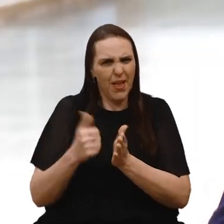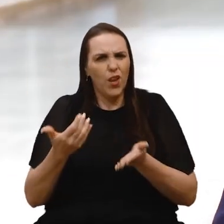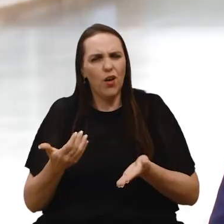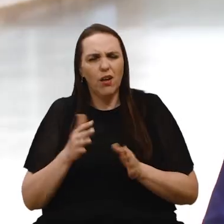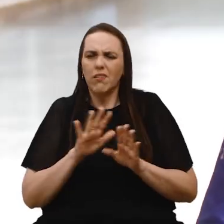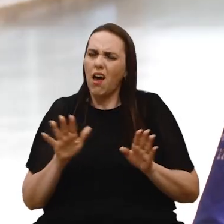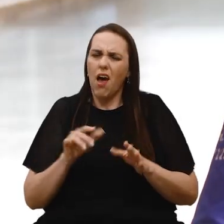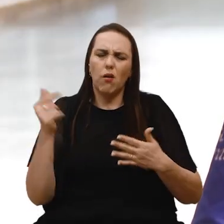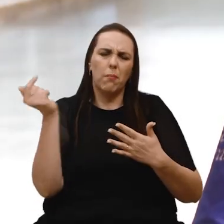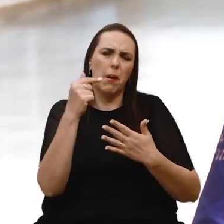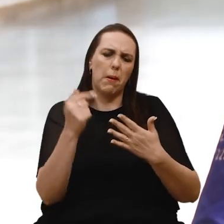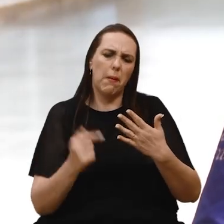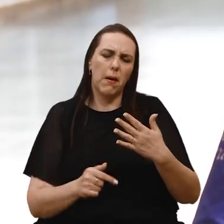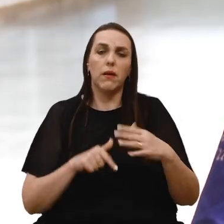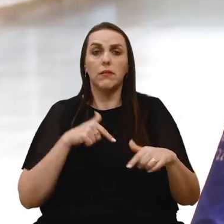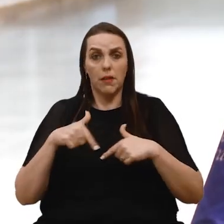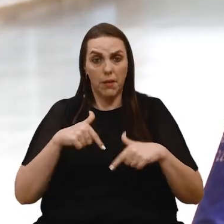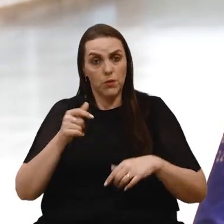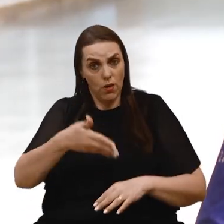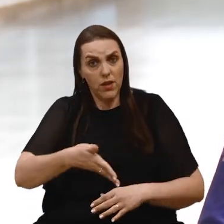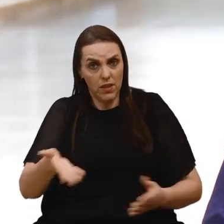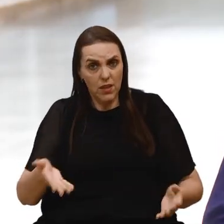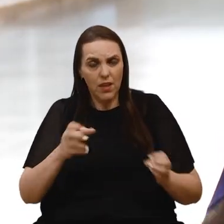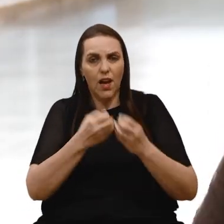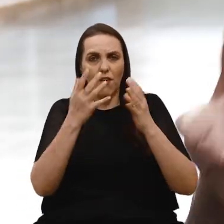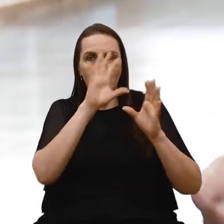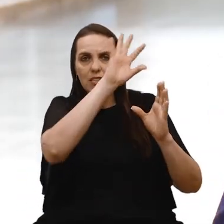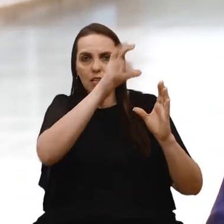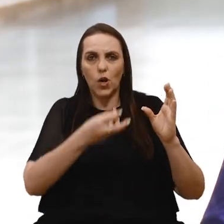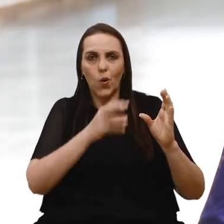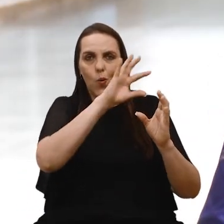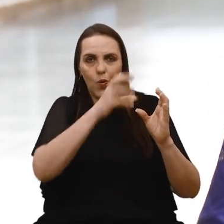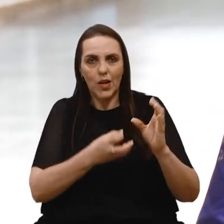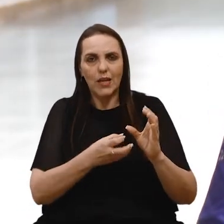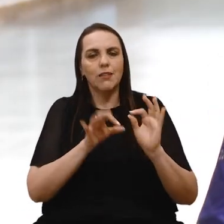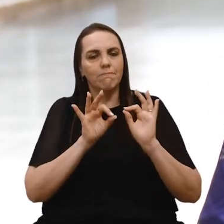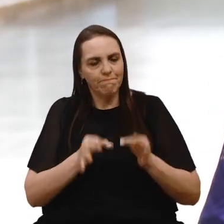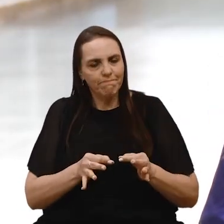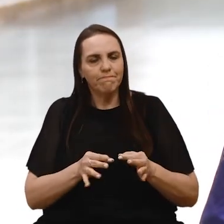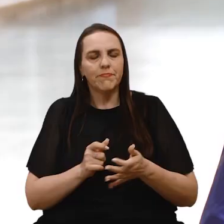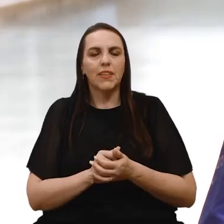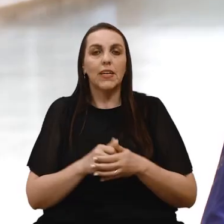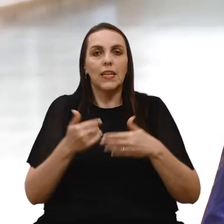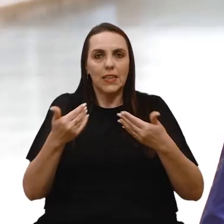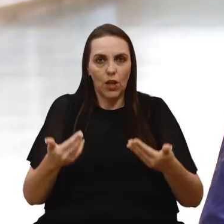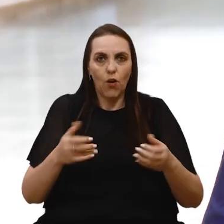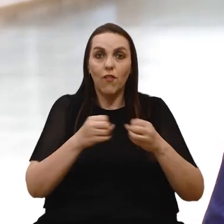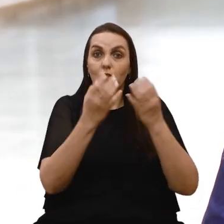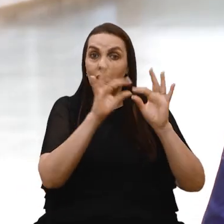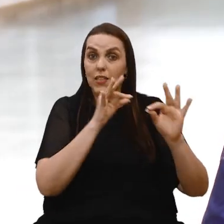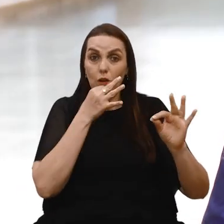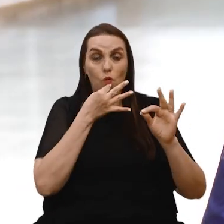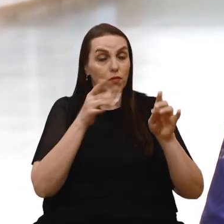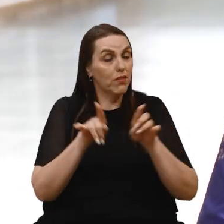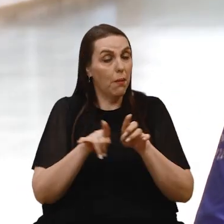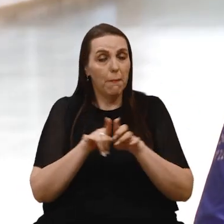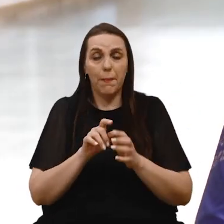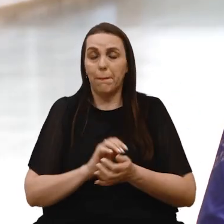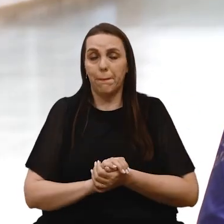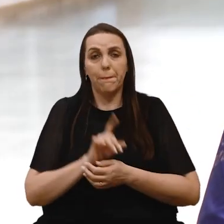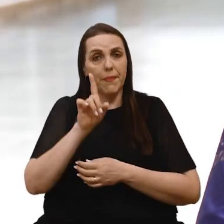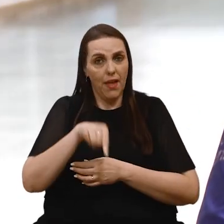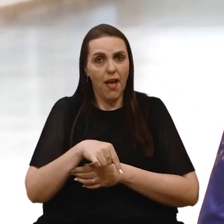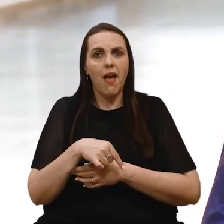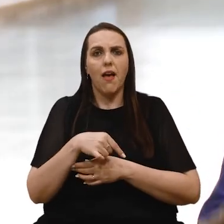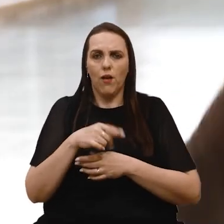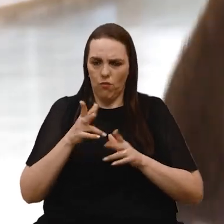toda uma série de coisas que a gente está trabalhando. A Festa das Colheitas se consolidou assim, e a Festa da Uva também, né? Então a Festa da